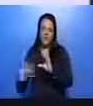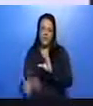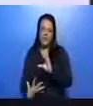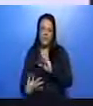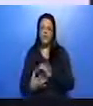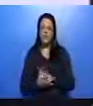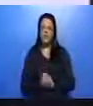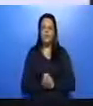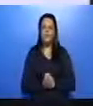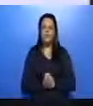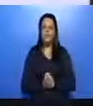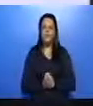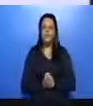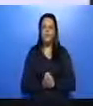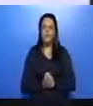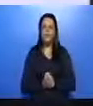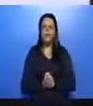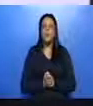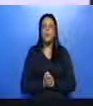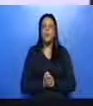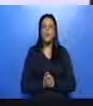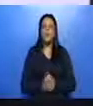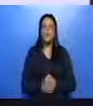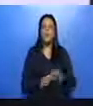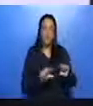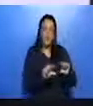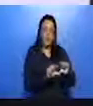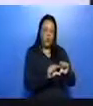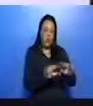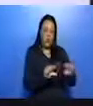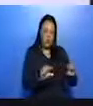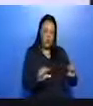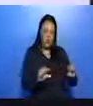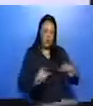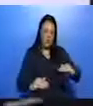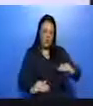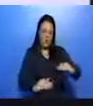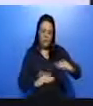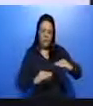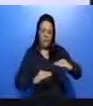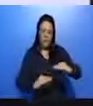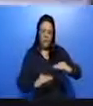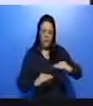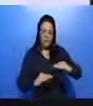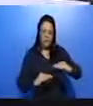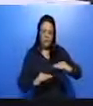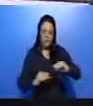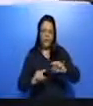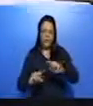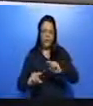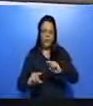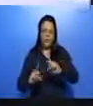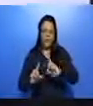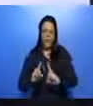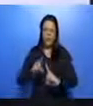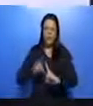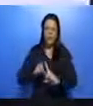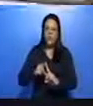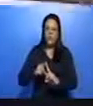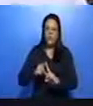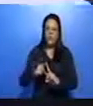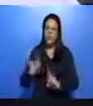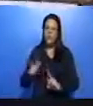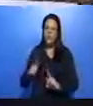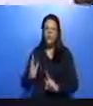Oração subordinada, substantiva, objetiva, indireta. Aqui eu já tenho esse indireta. Vamos ver a diferença? O que tem